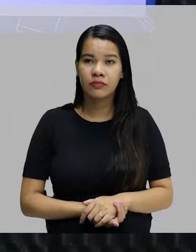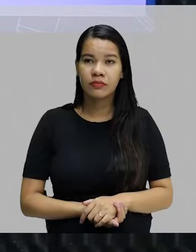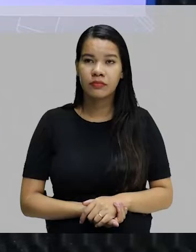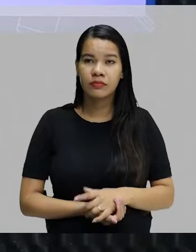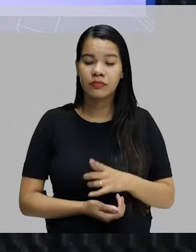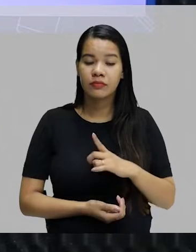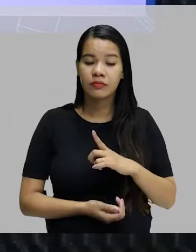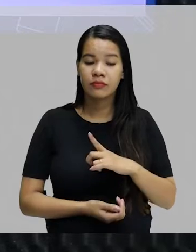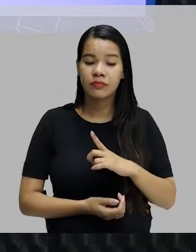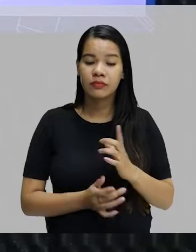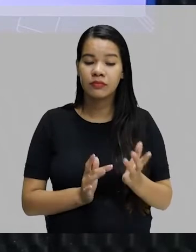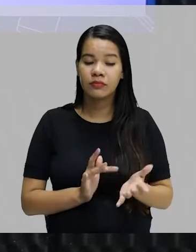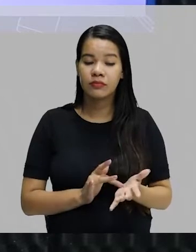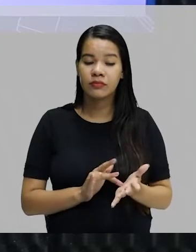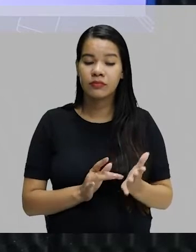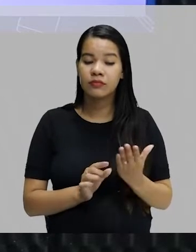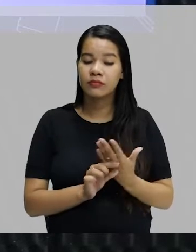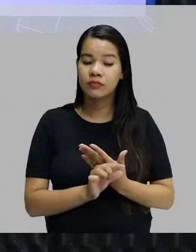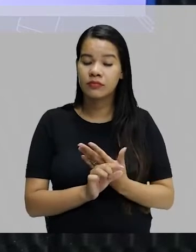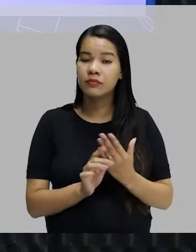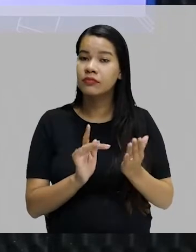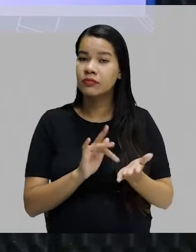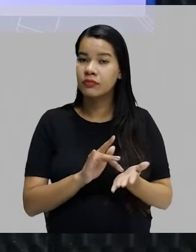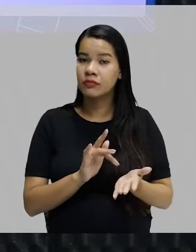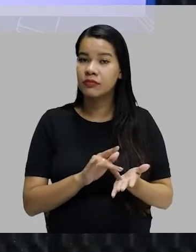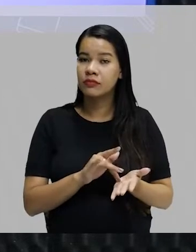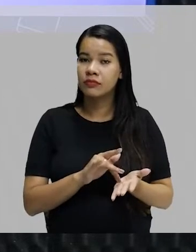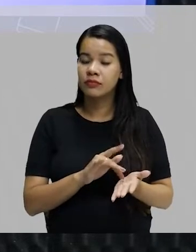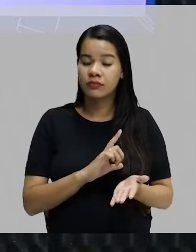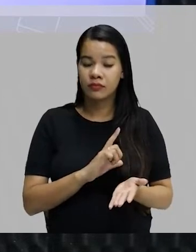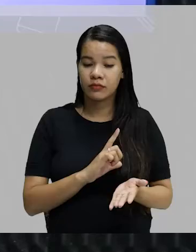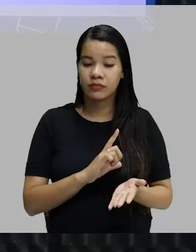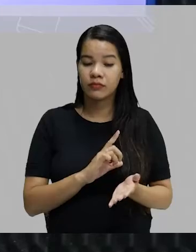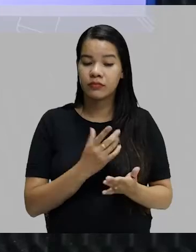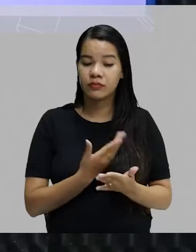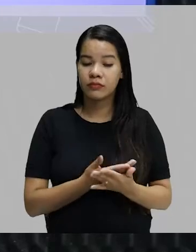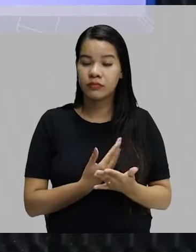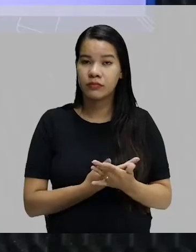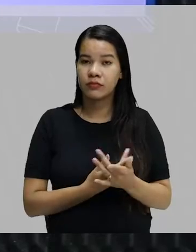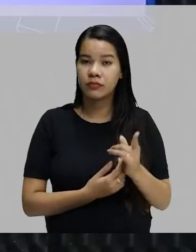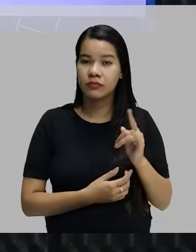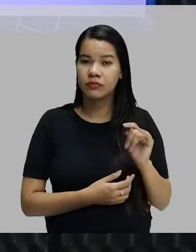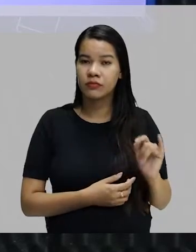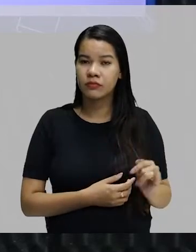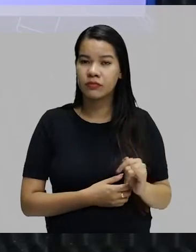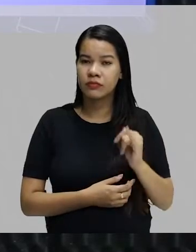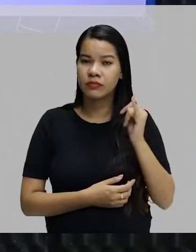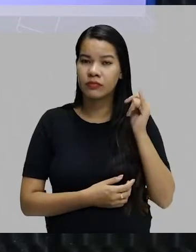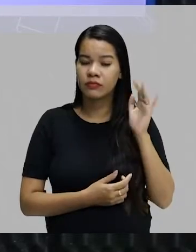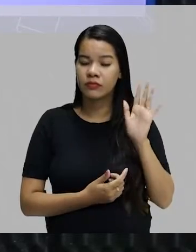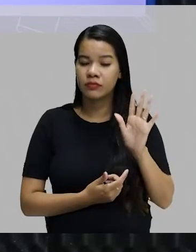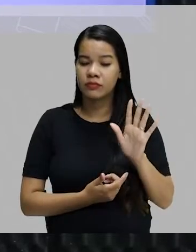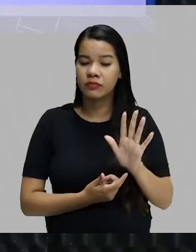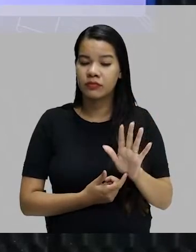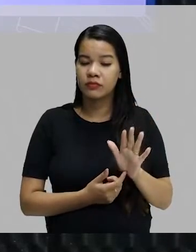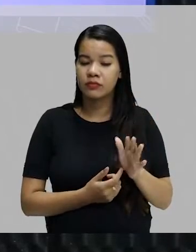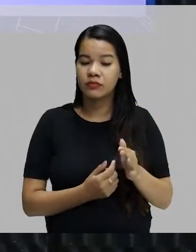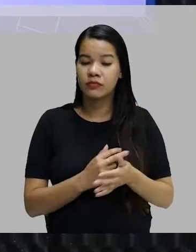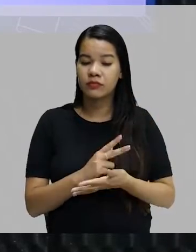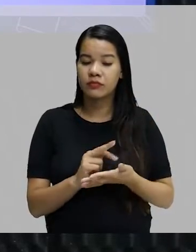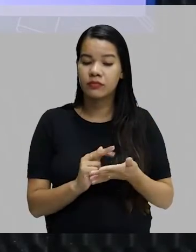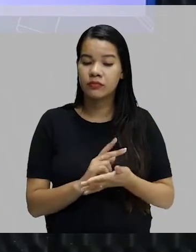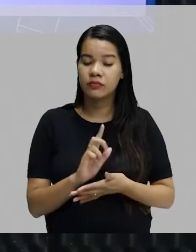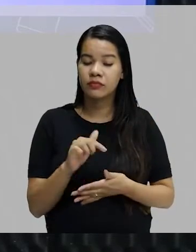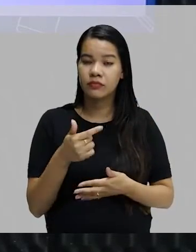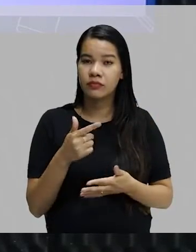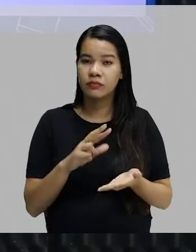tem, na verdade, muitos estudos que são de extrema importância e que trouxeram várias outras